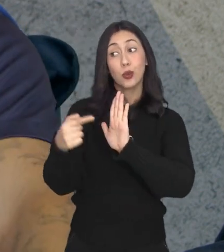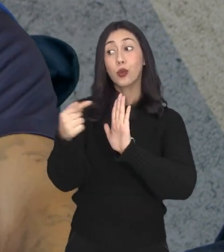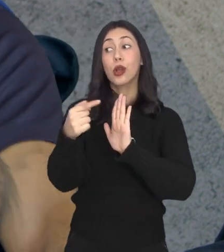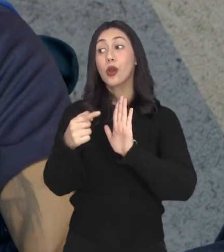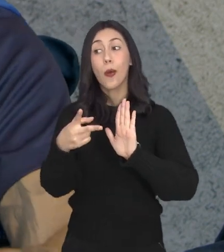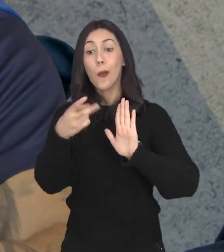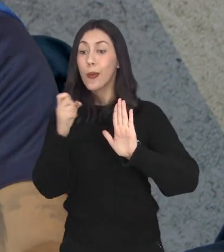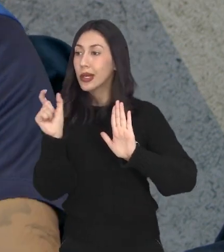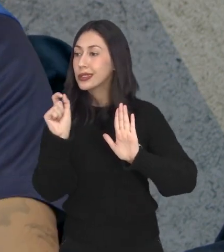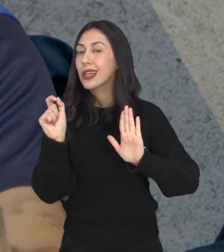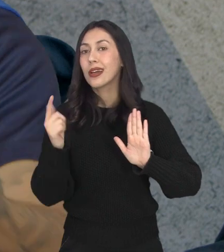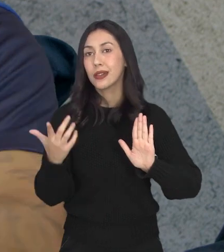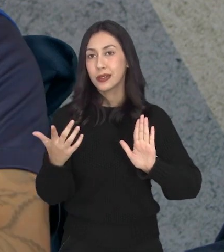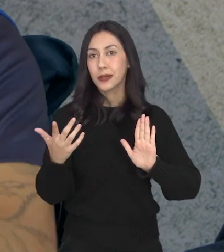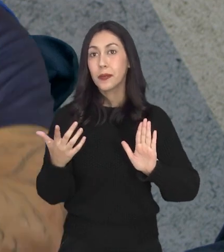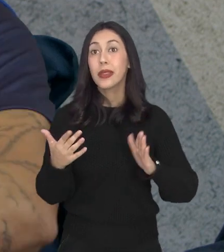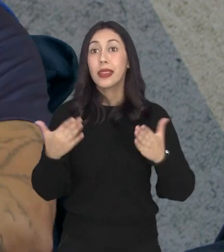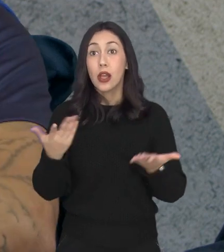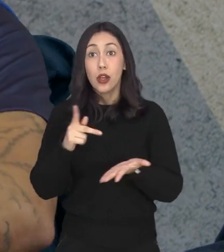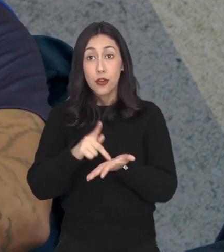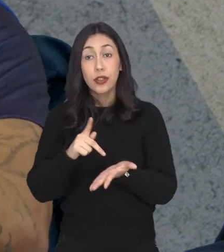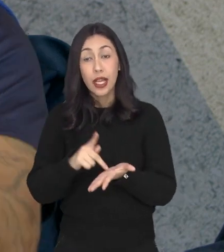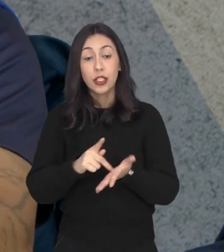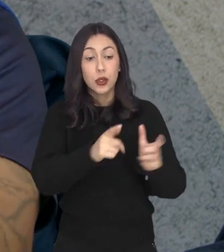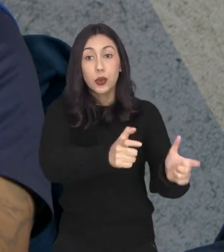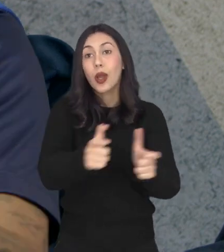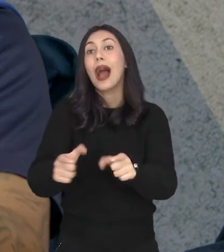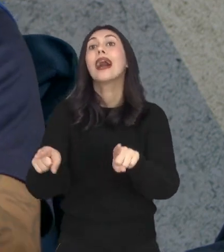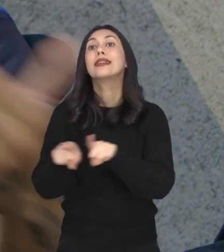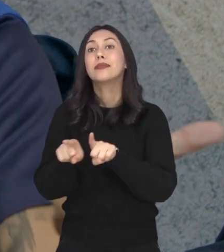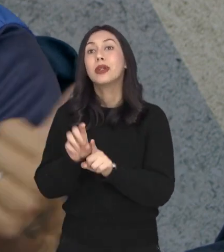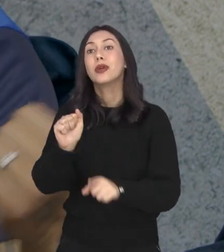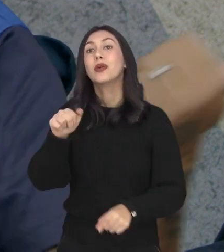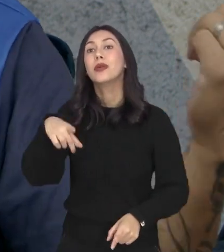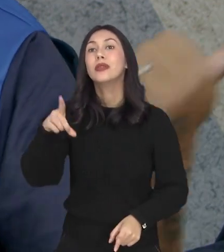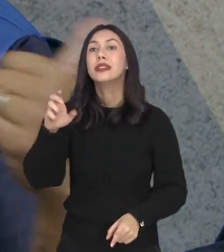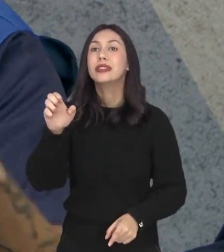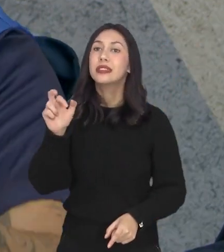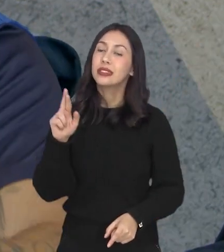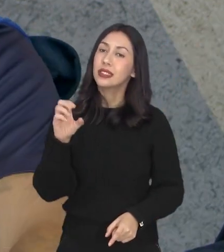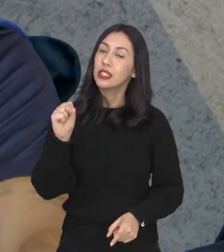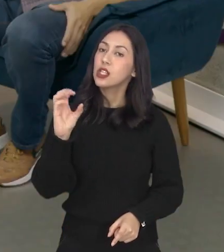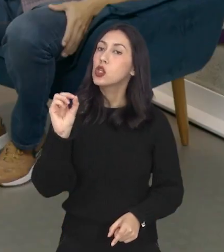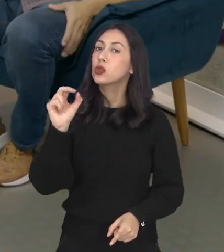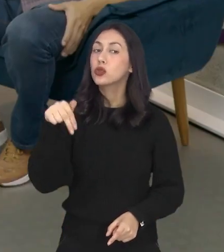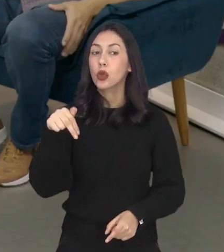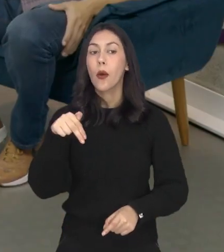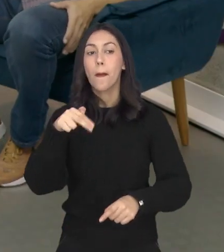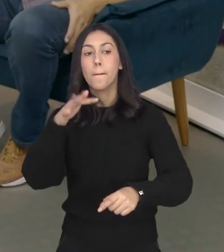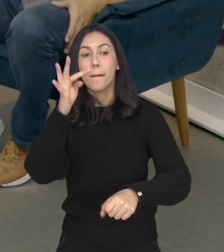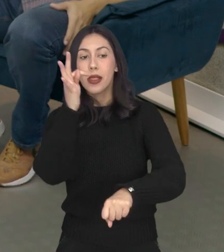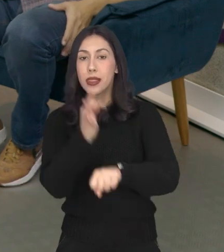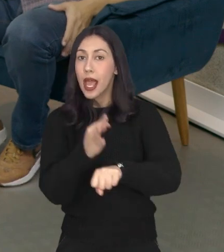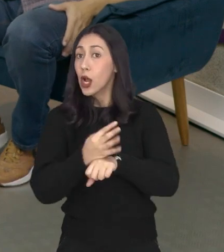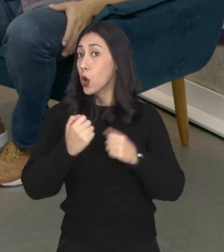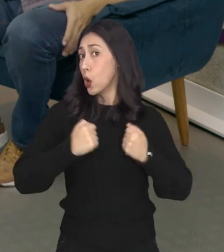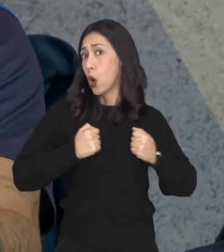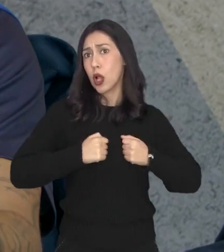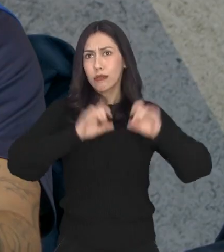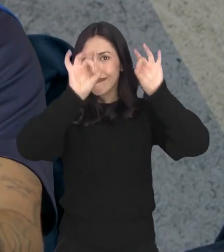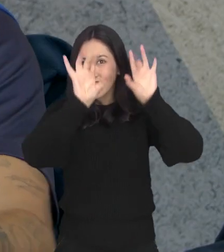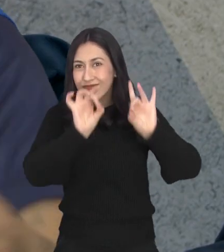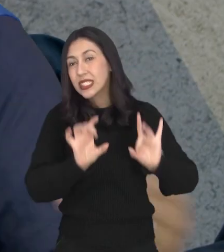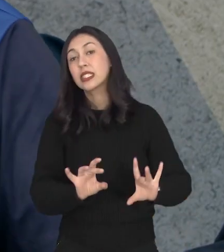ajudando. Na verdade, essas áreas são bem... E tem o Anderson, né, preparador de goleiro. A única